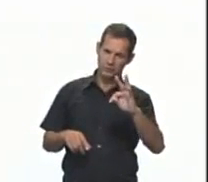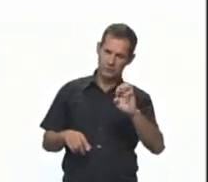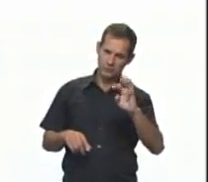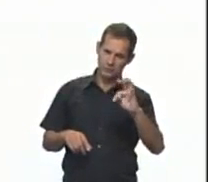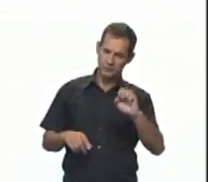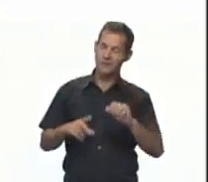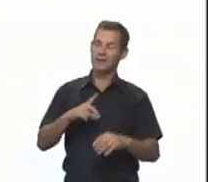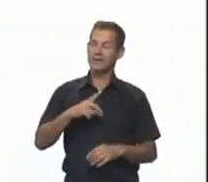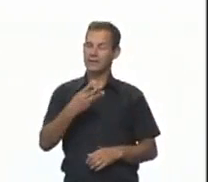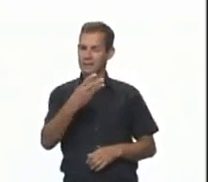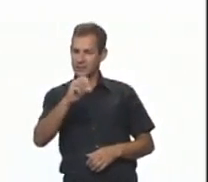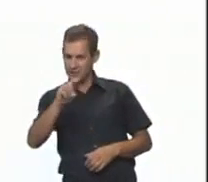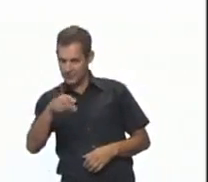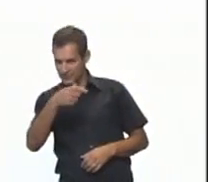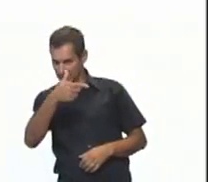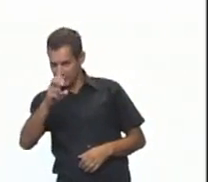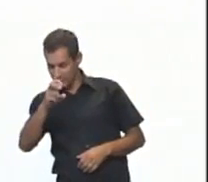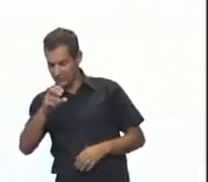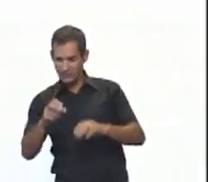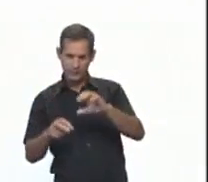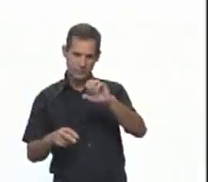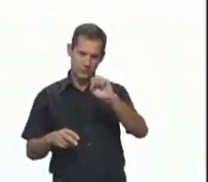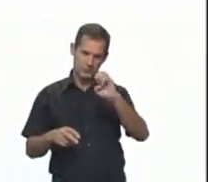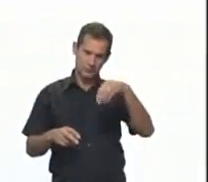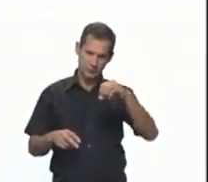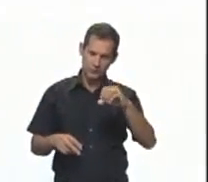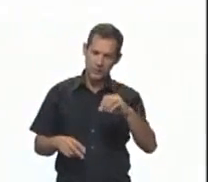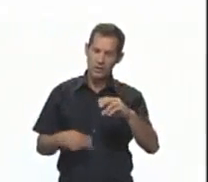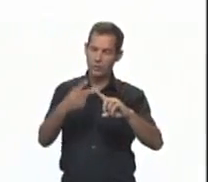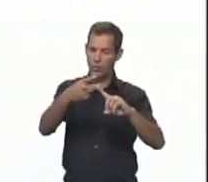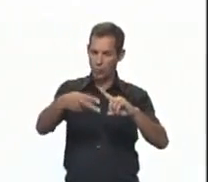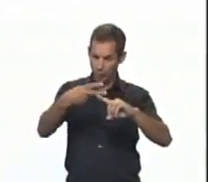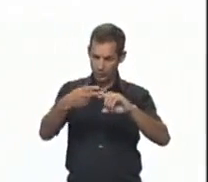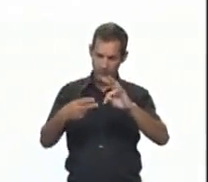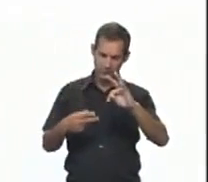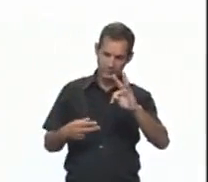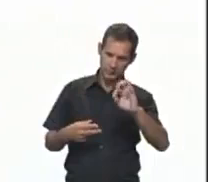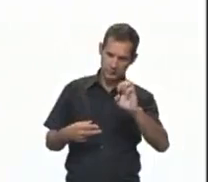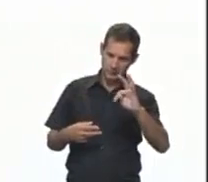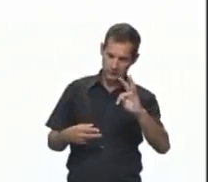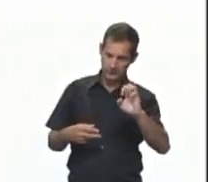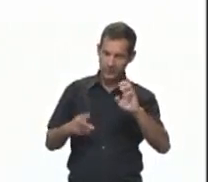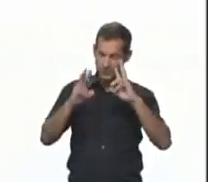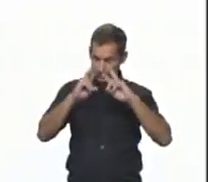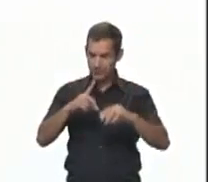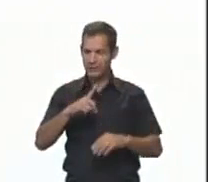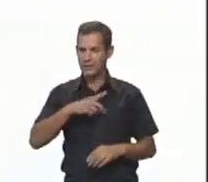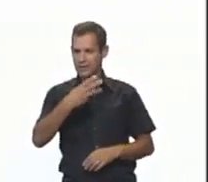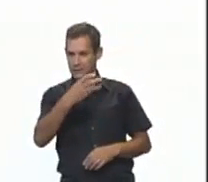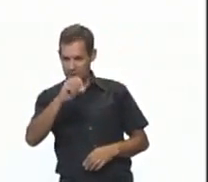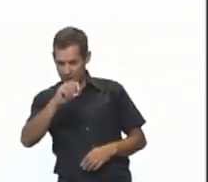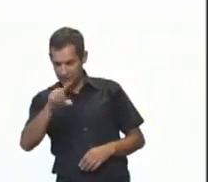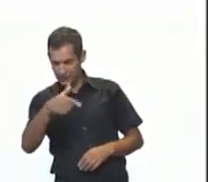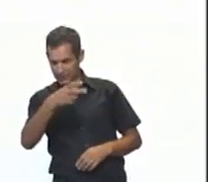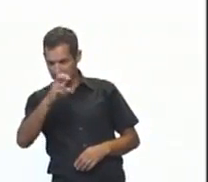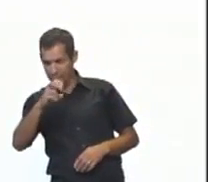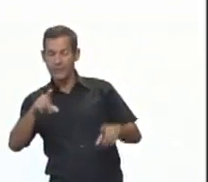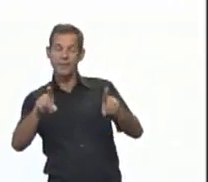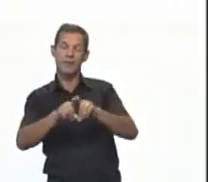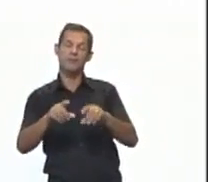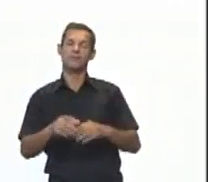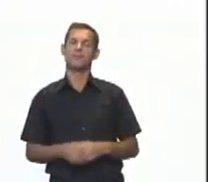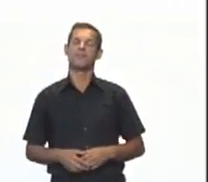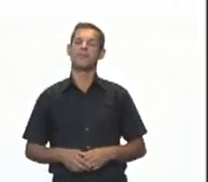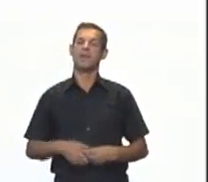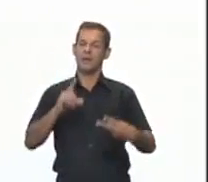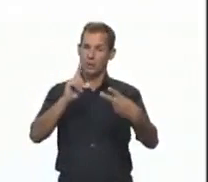obter 30,25 seno ao quadrado de θ. Observe que aqui eu tenho 30,25 e aqui